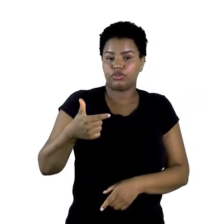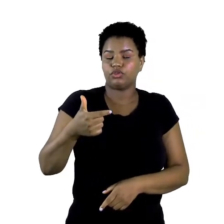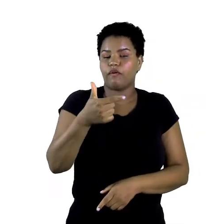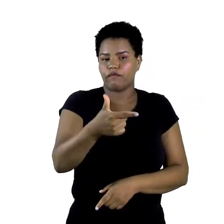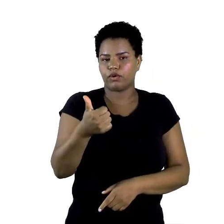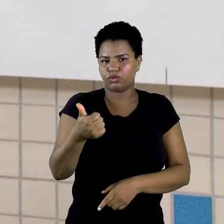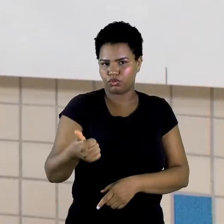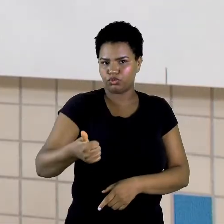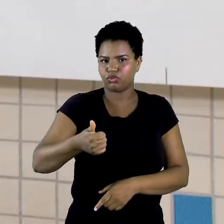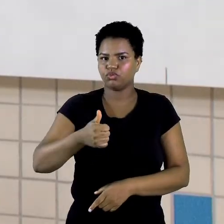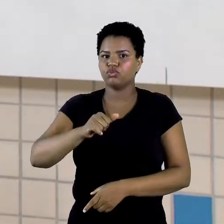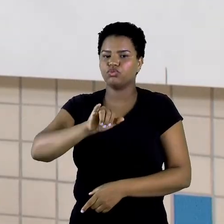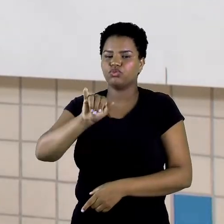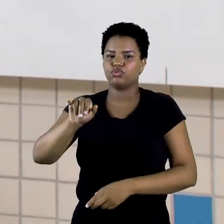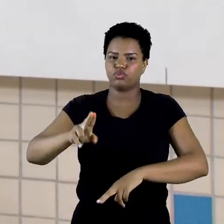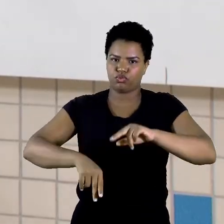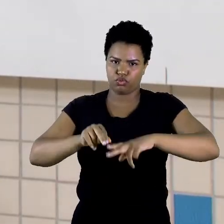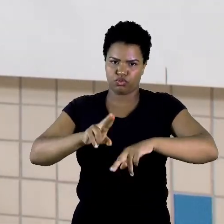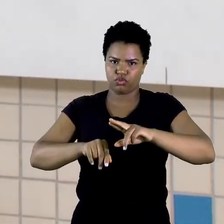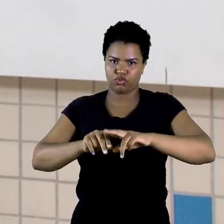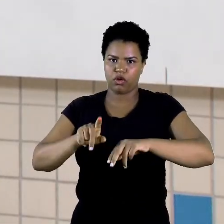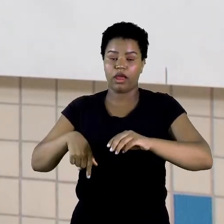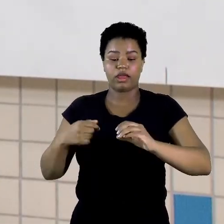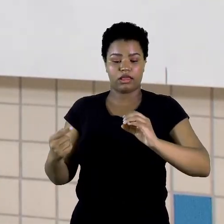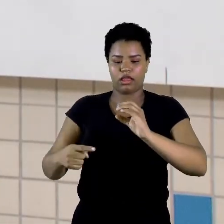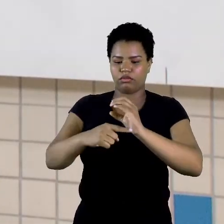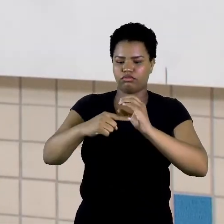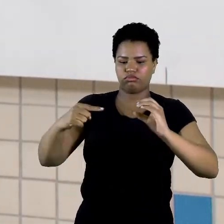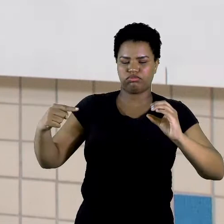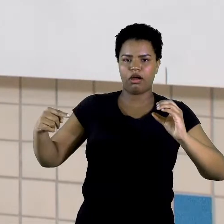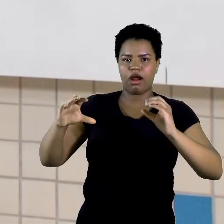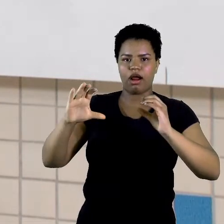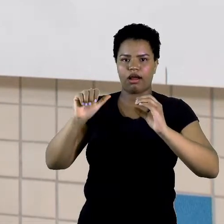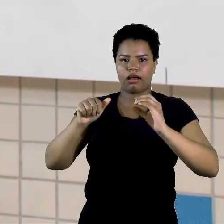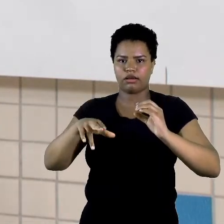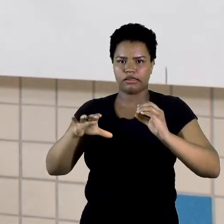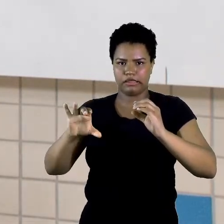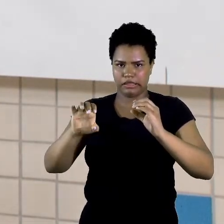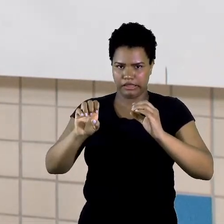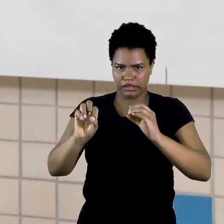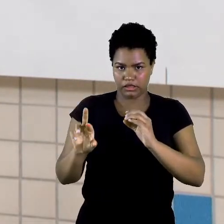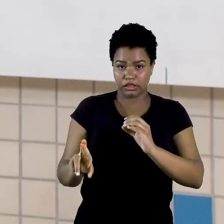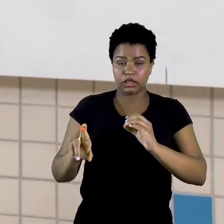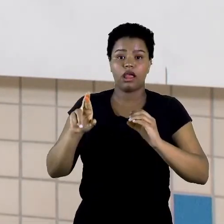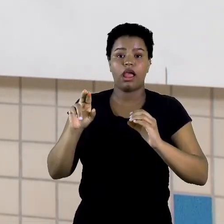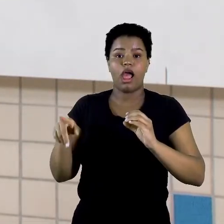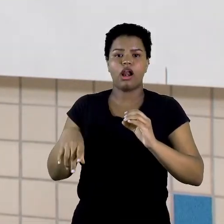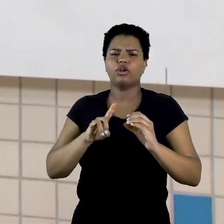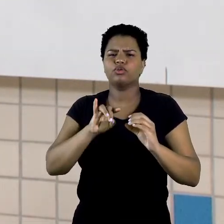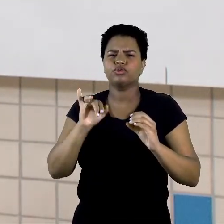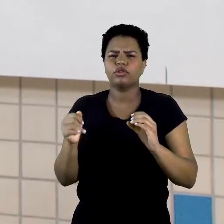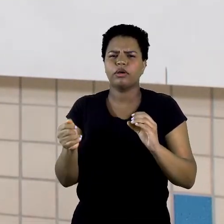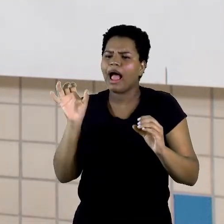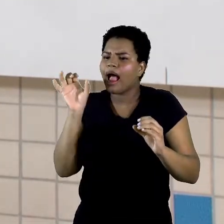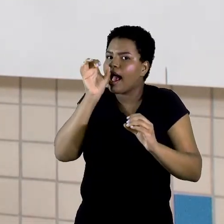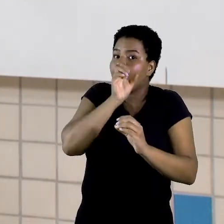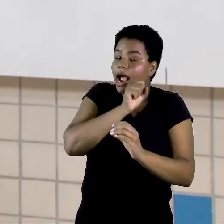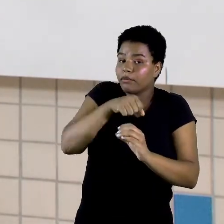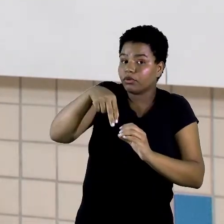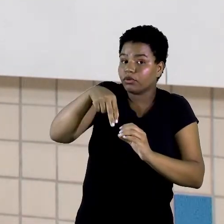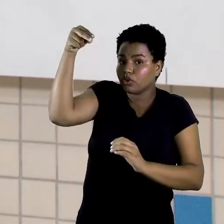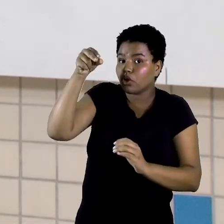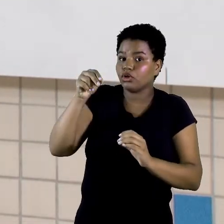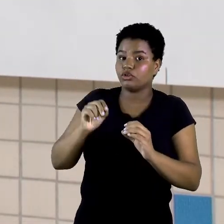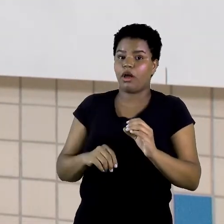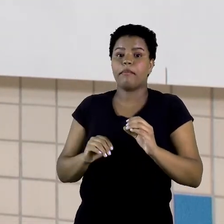solares incidem sobre o Trópico de Câncer. É o dia mais longo no norte e o dia mais curto no sul. Entre os dias 21